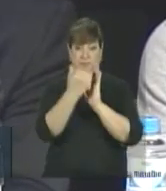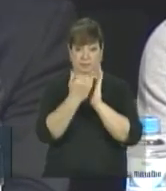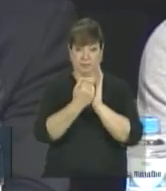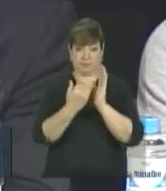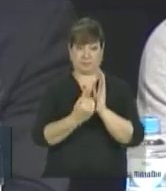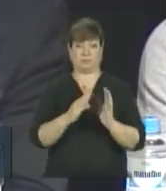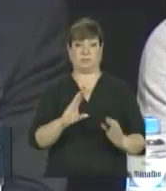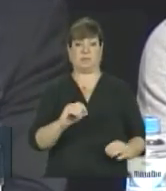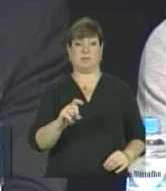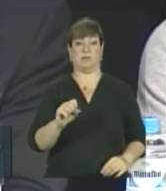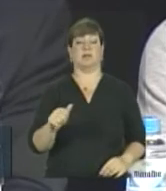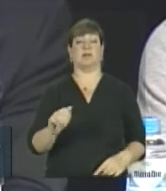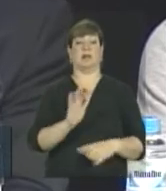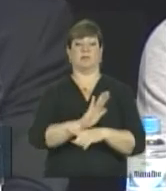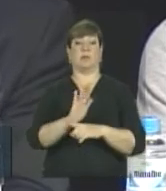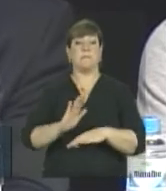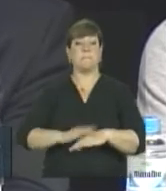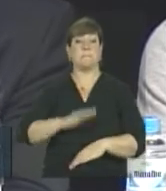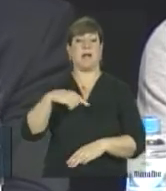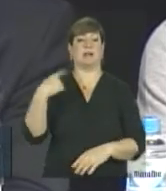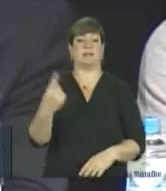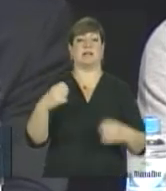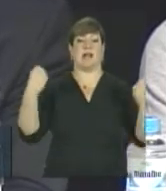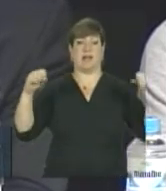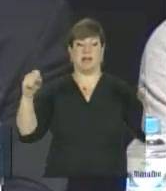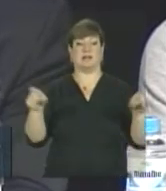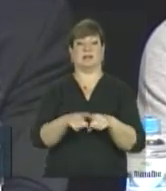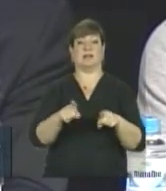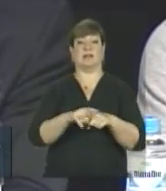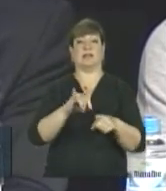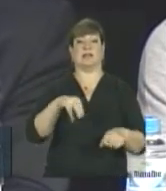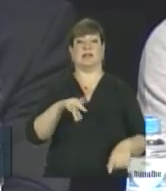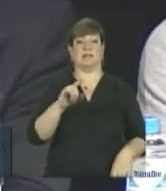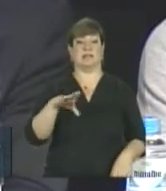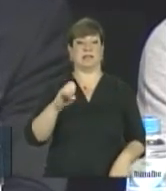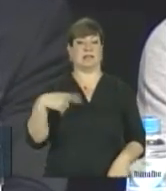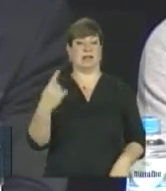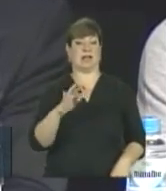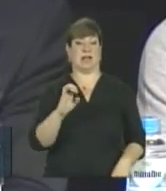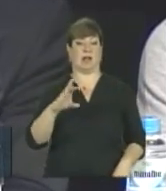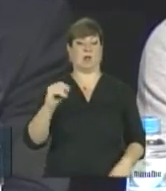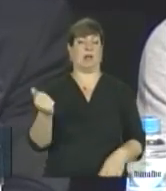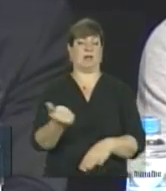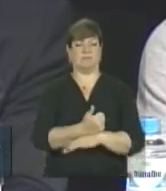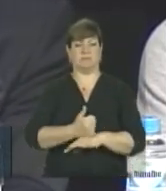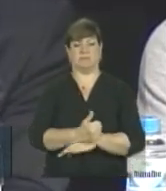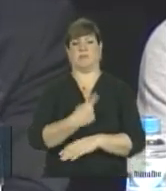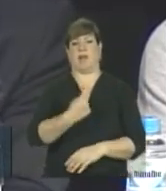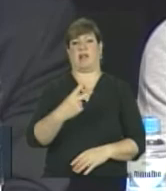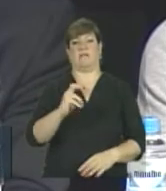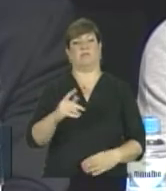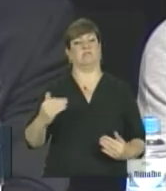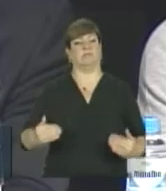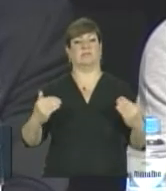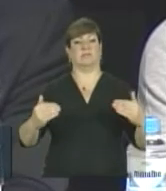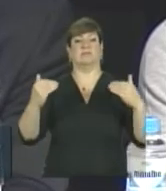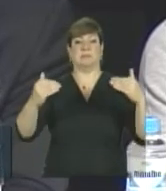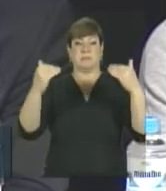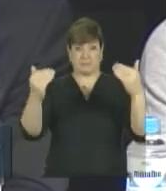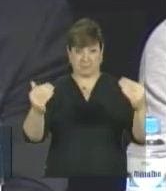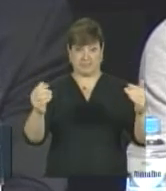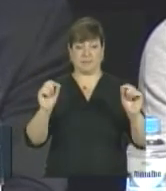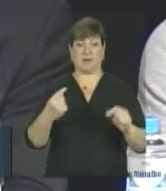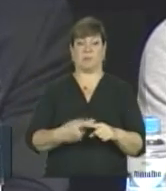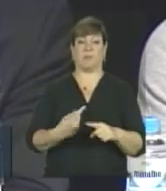atende mais atletas, e esses atletas têm um índice técnico cada vez melhor. Então, nós somos no melhor dos mundos,